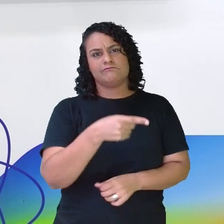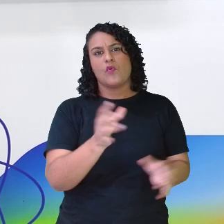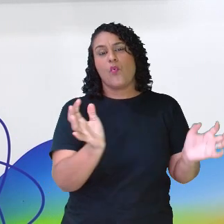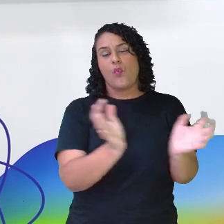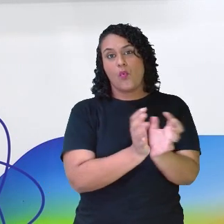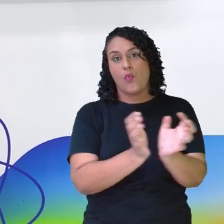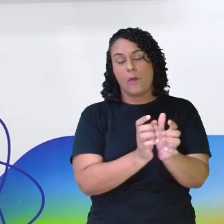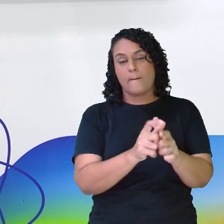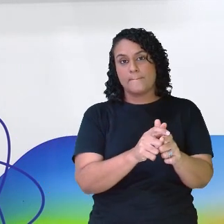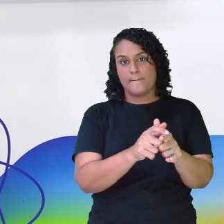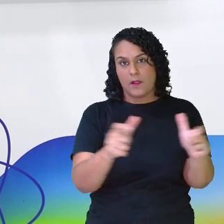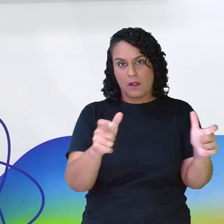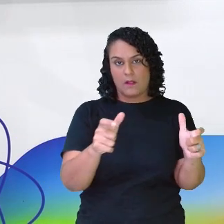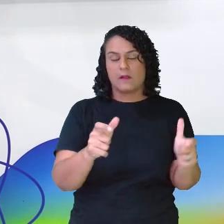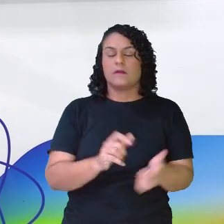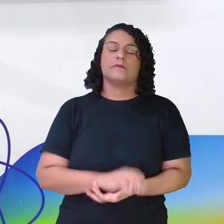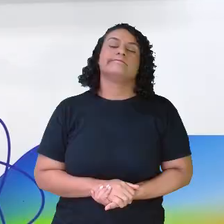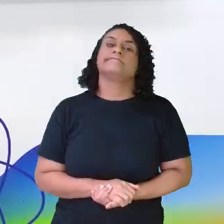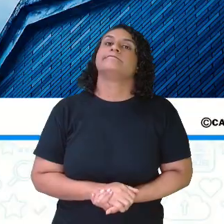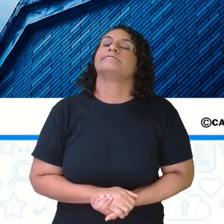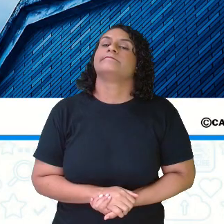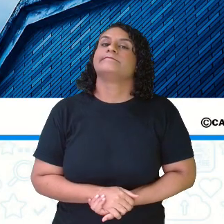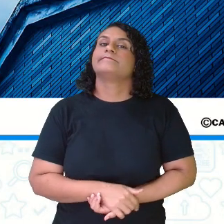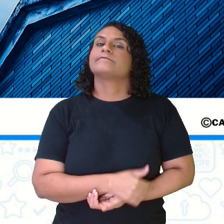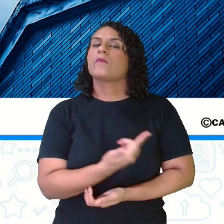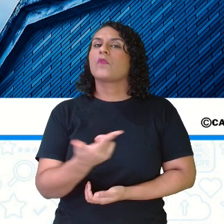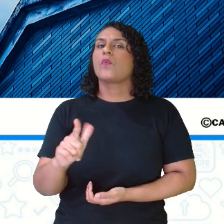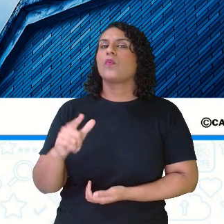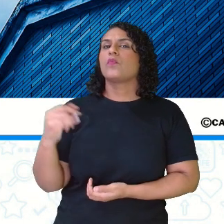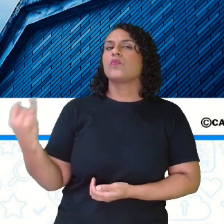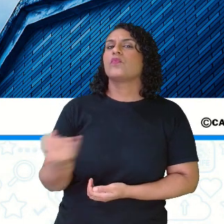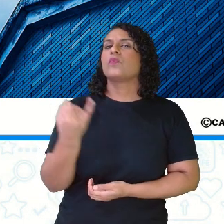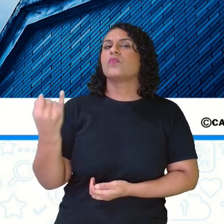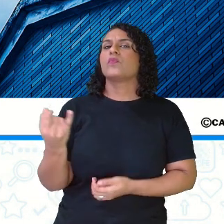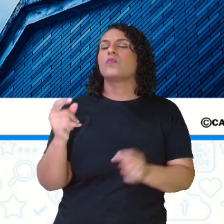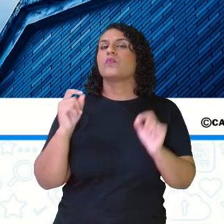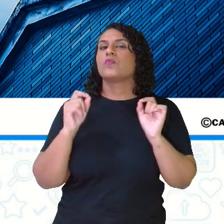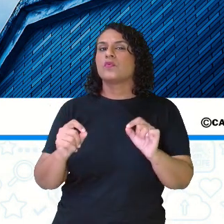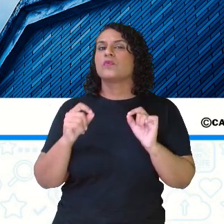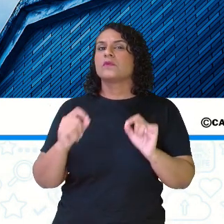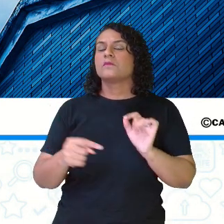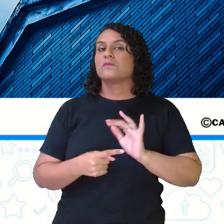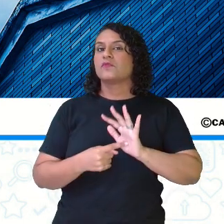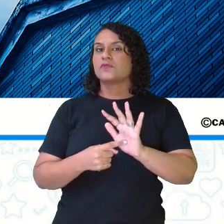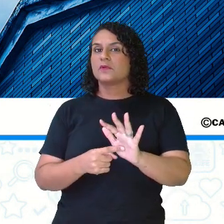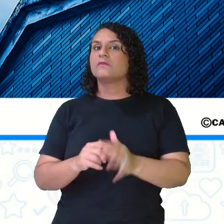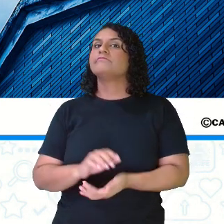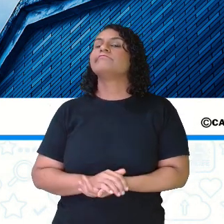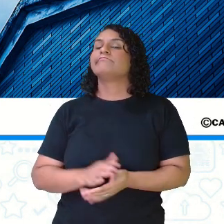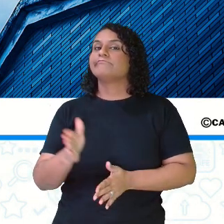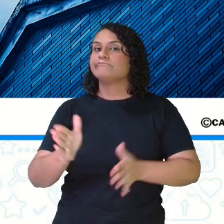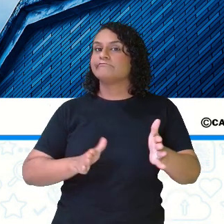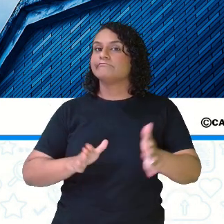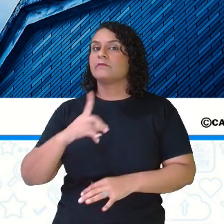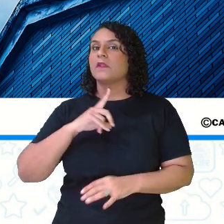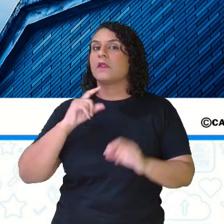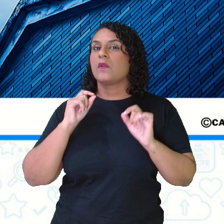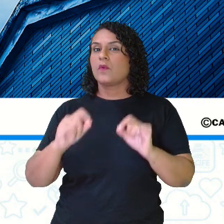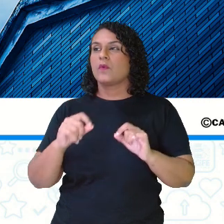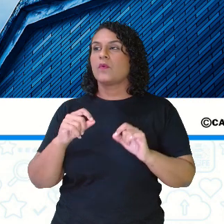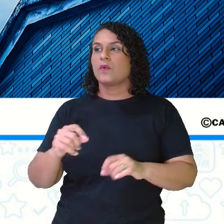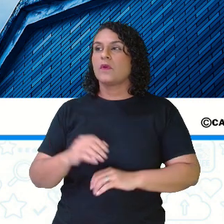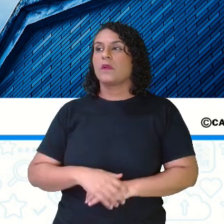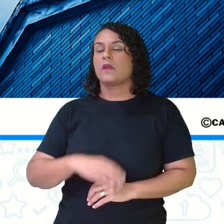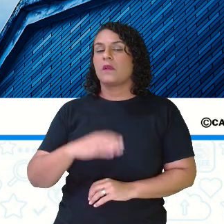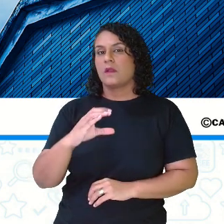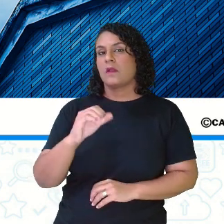pirâmide. Outra coisa importante que nós temos para destacar aqui é que nesse período nós temos o catolicismo